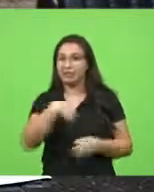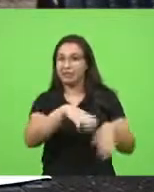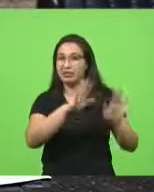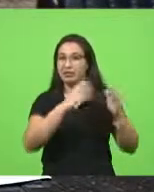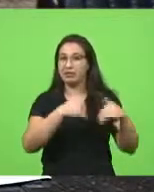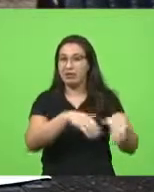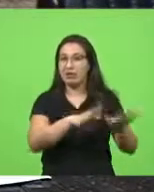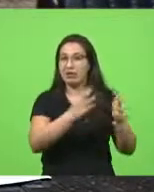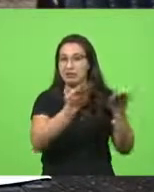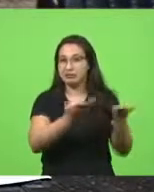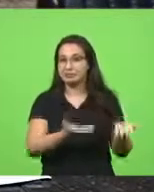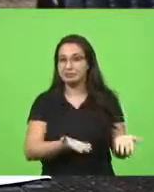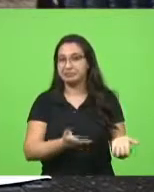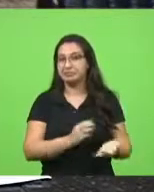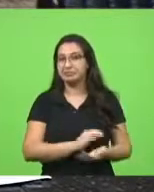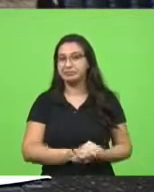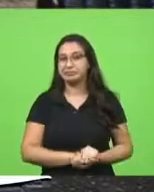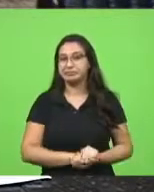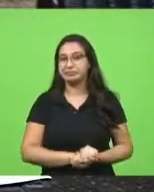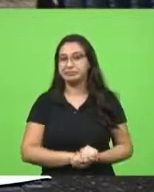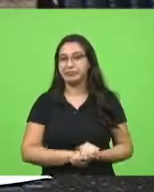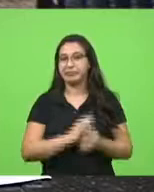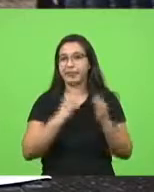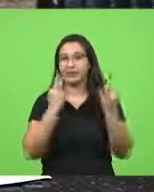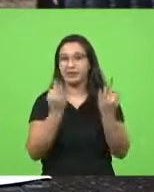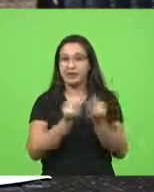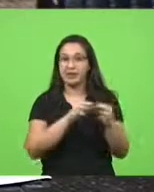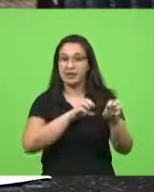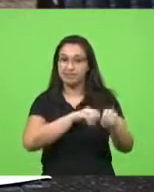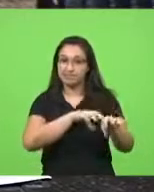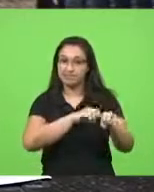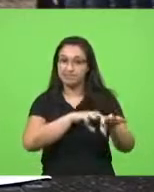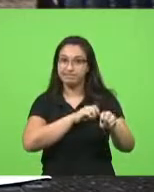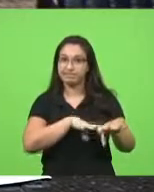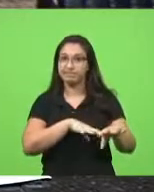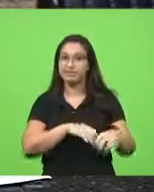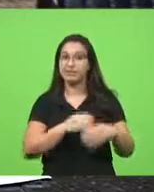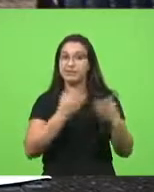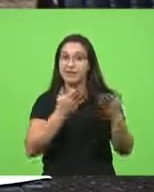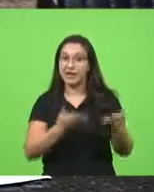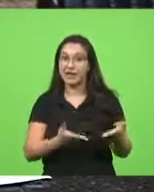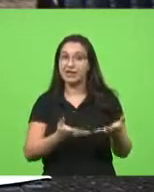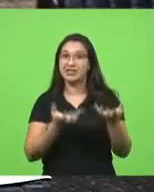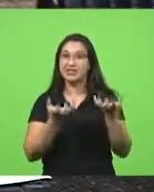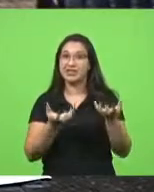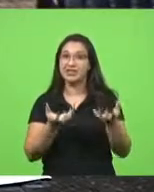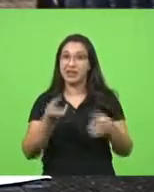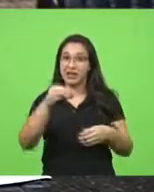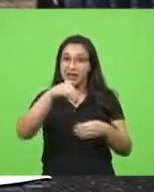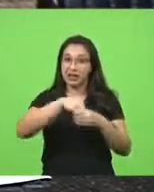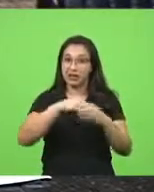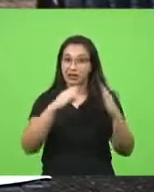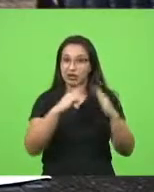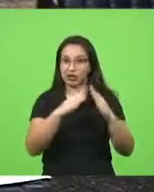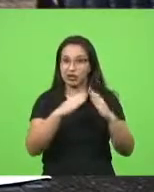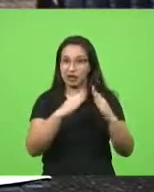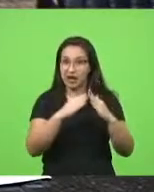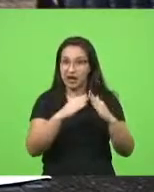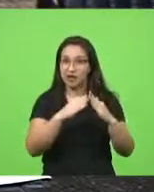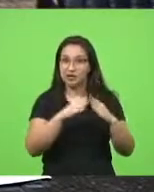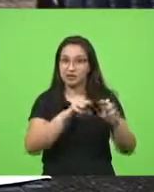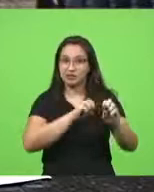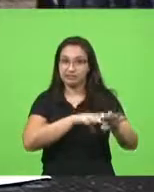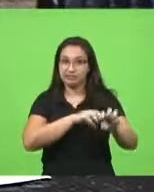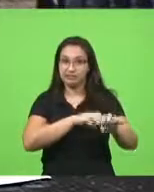estão sendo esquecidas por esse parlamento, a família educadora, a família que faz educação familiar, que optou pelo homeschooling,